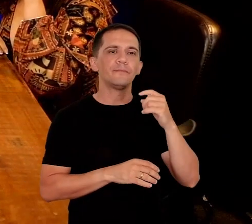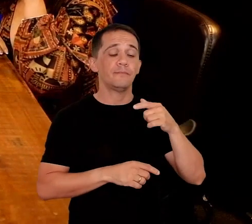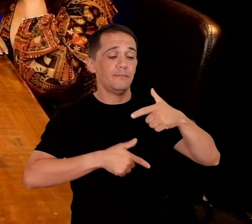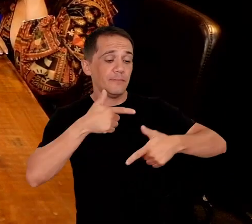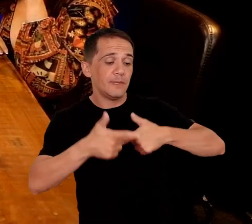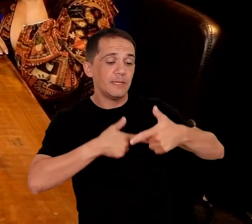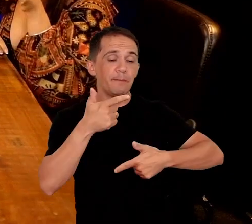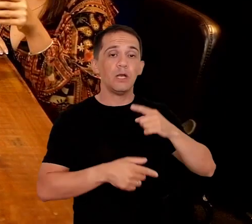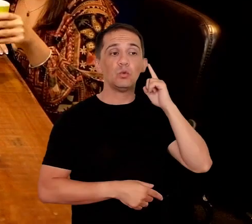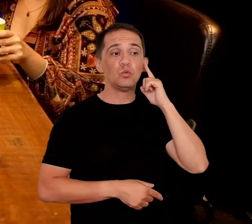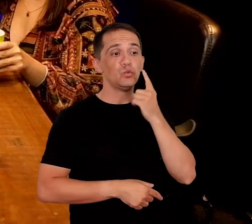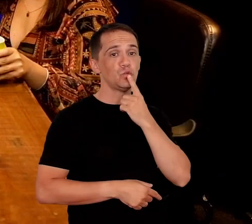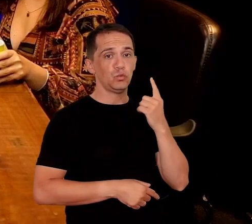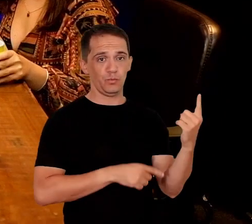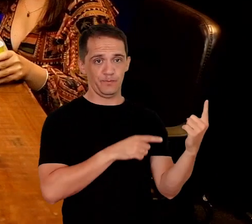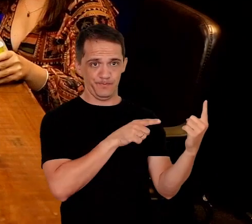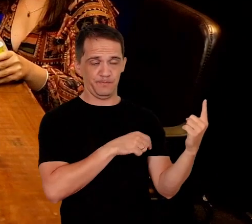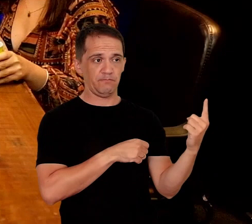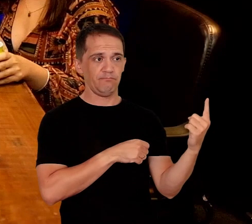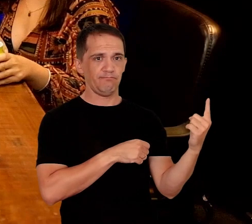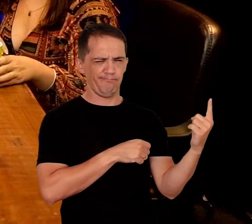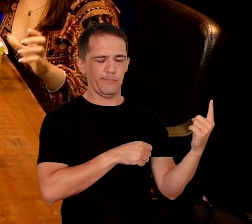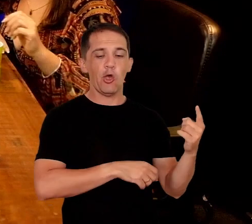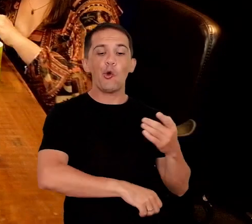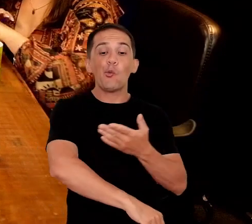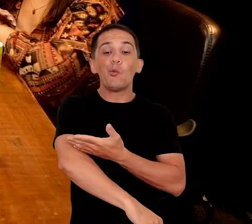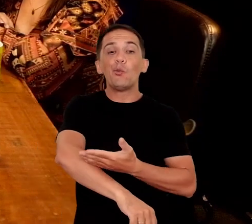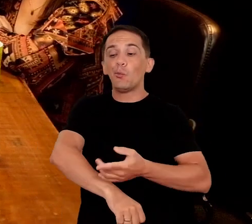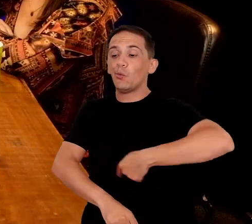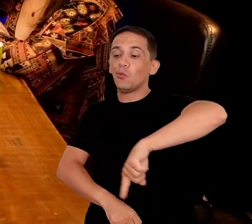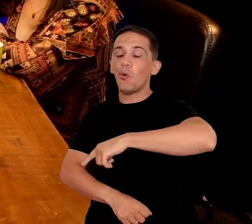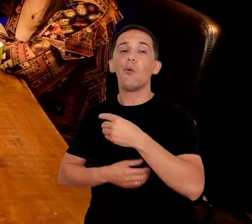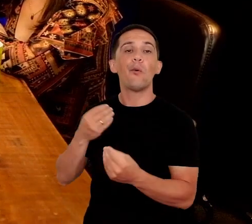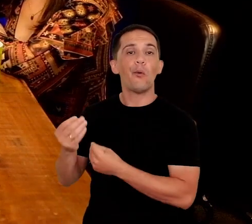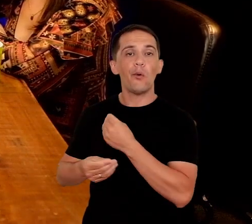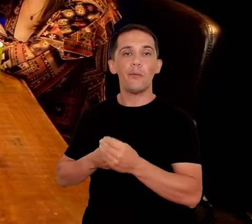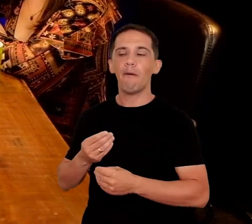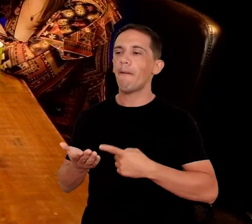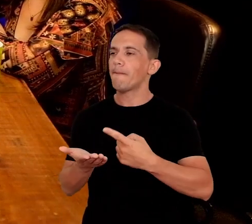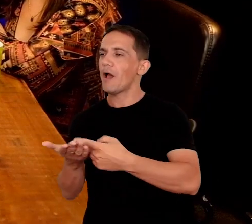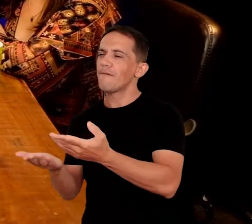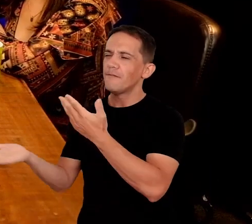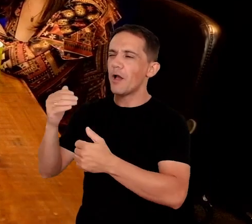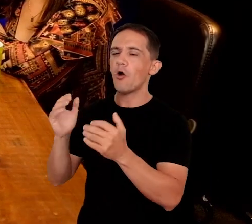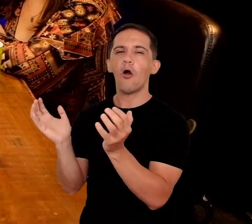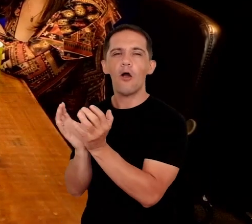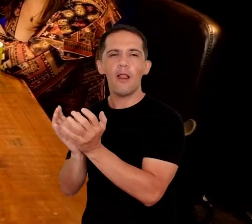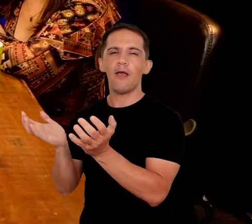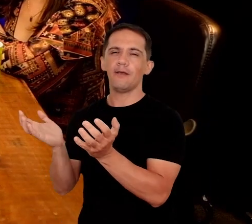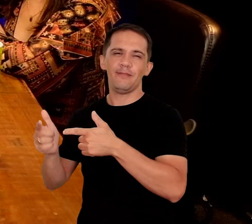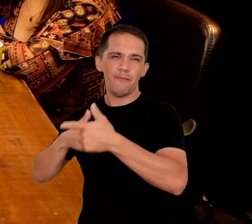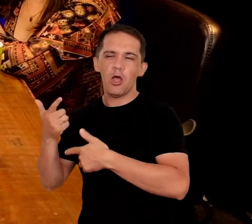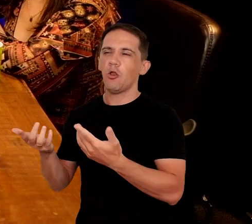Normalmente a gente talvez marque um churrasco com uma pessoa ouvinte, um colega de trabalho lá, ou um vizinho, né? Mas se conseguiu ter esse